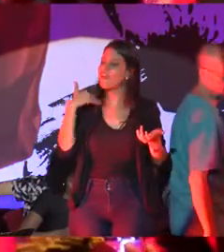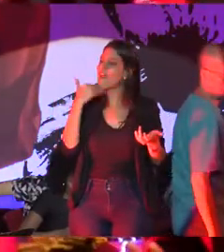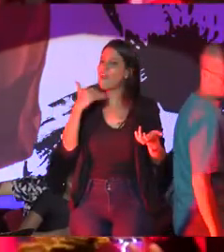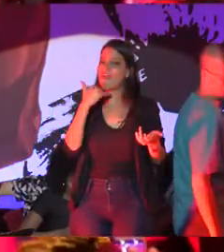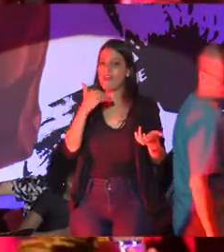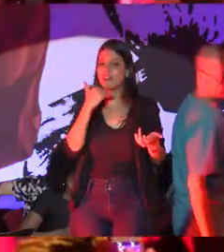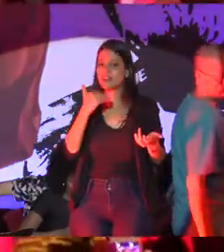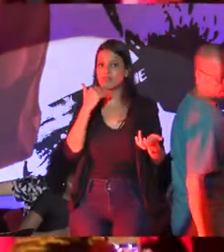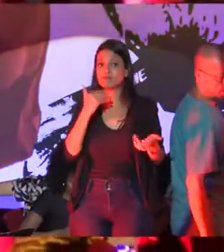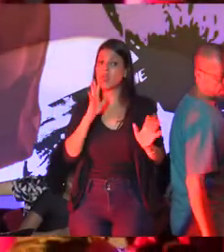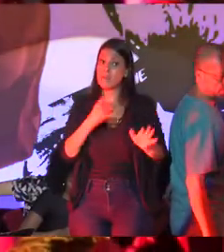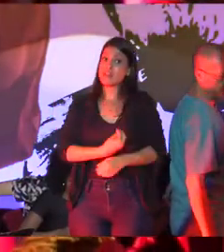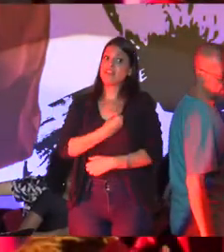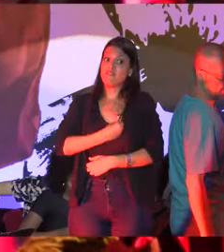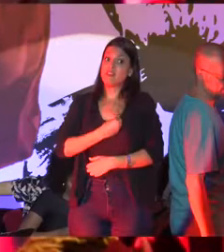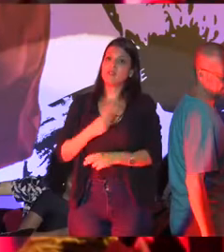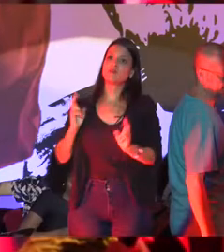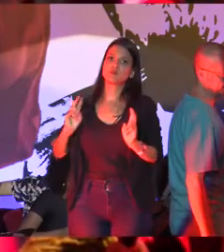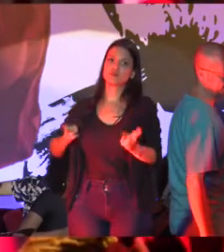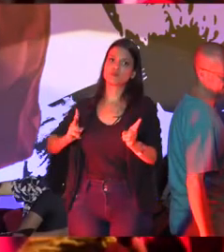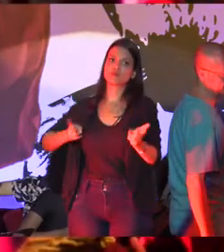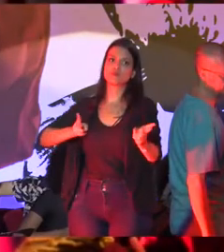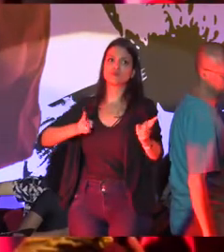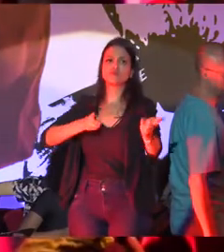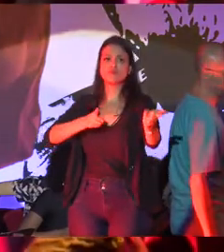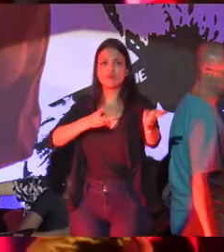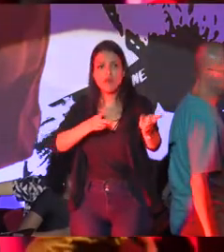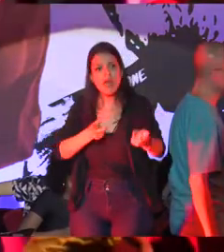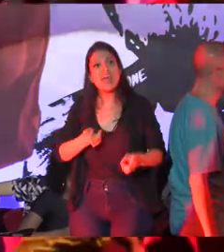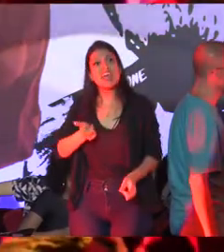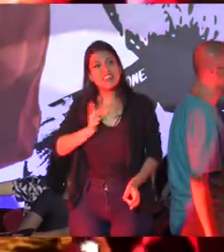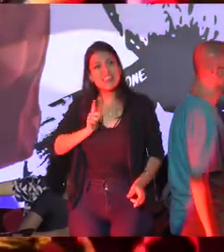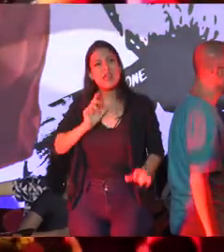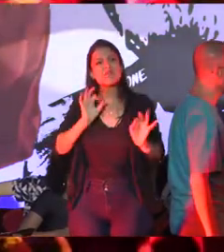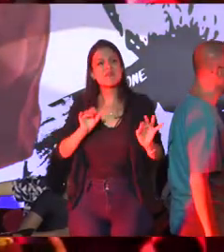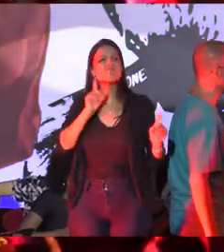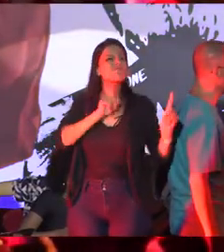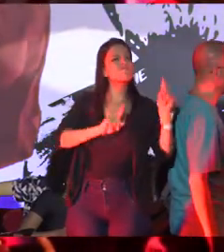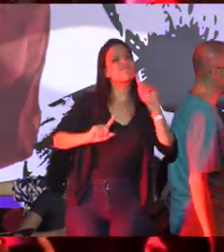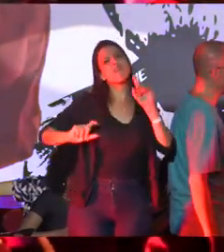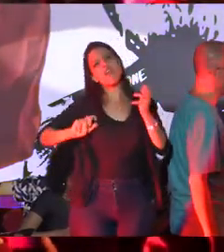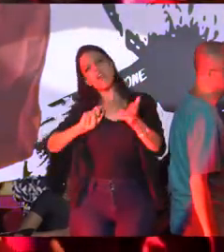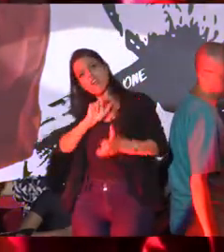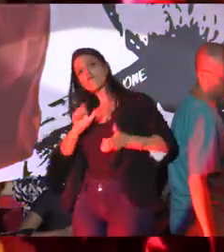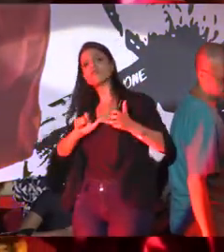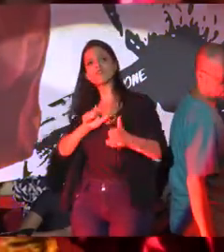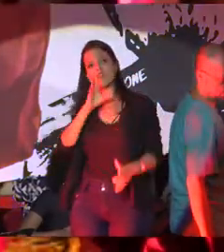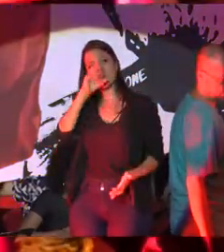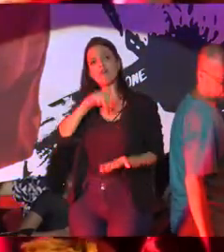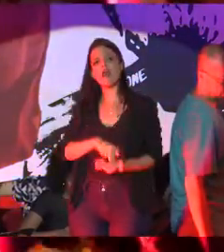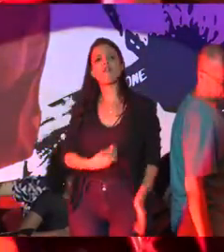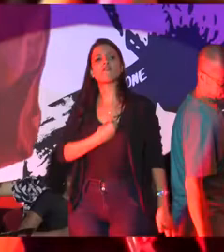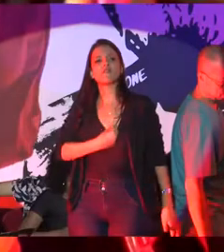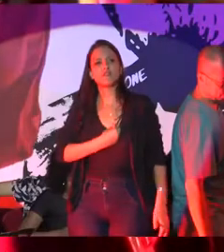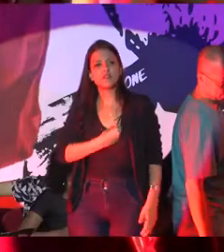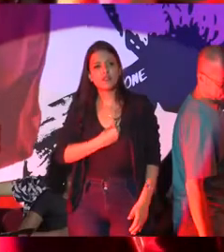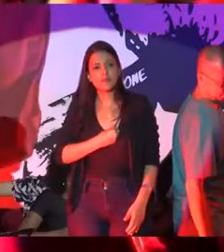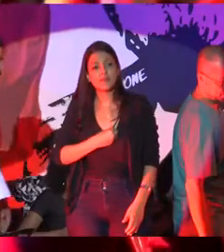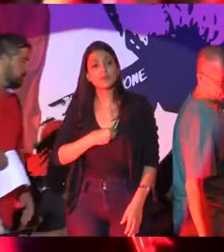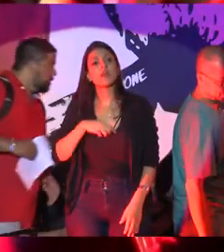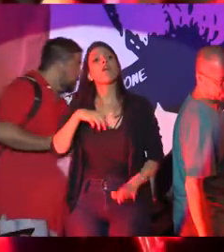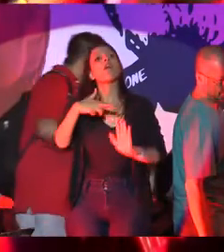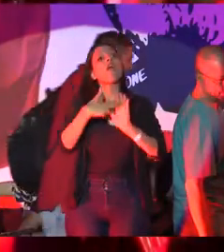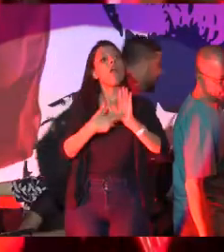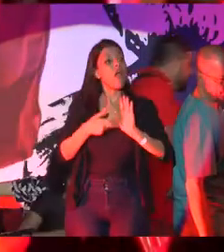não. A vida não falta. E não há nada mais revolucionário que a vida. Fixa suas